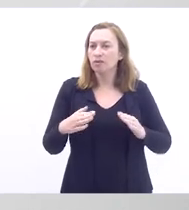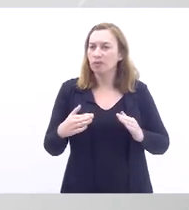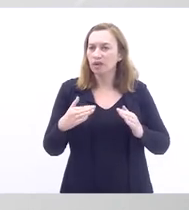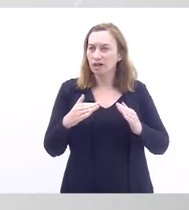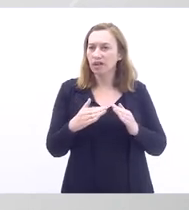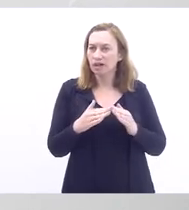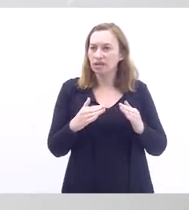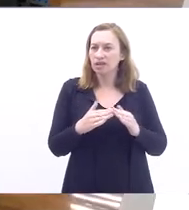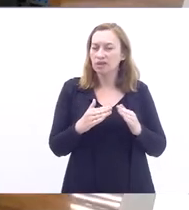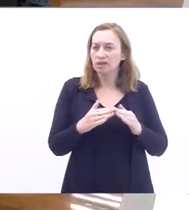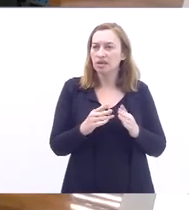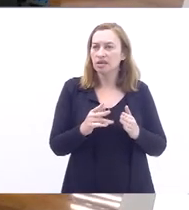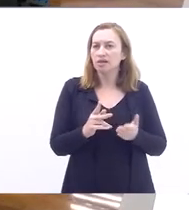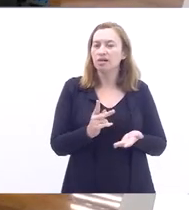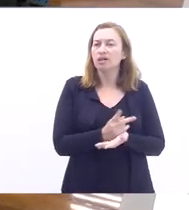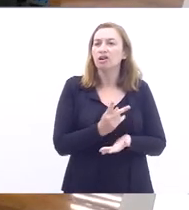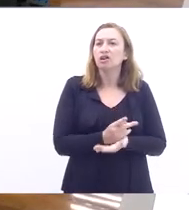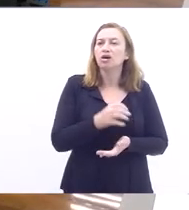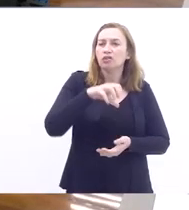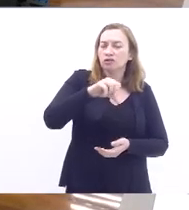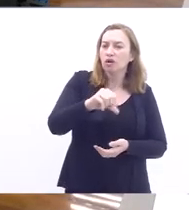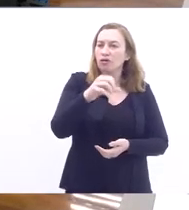o 9.409